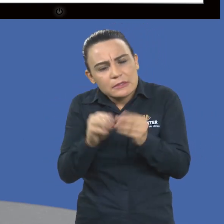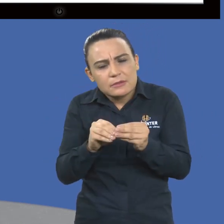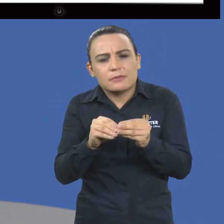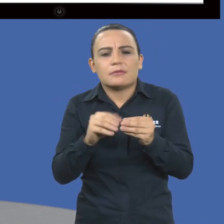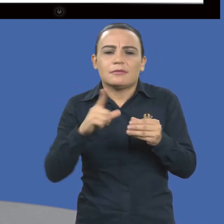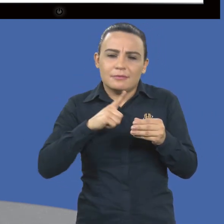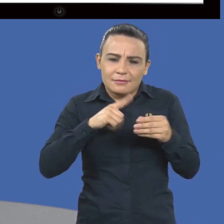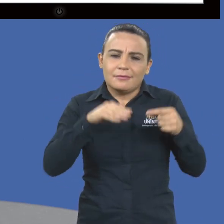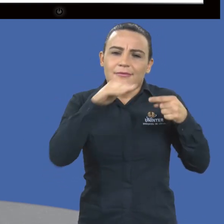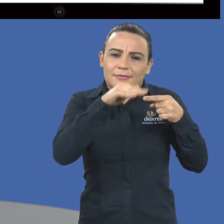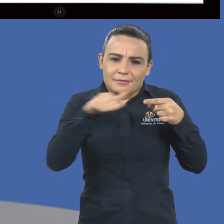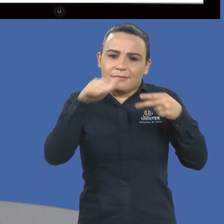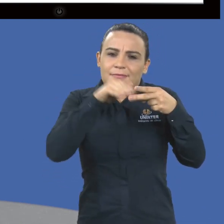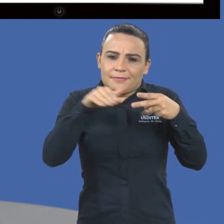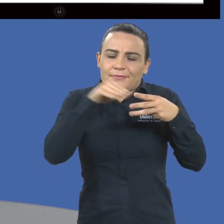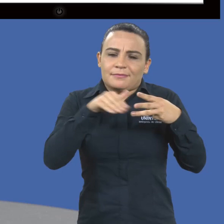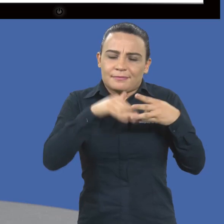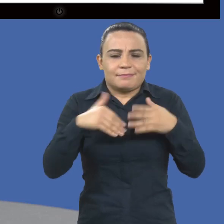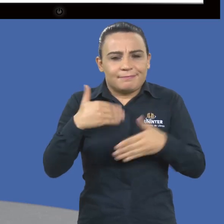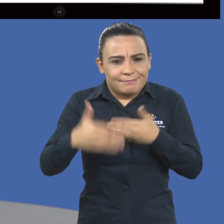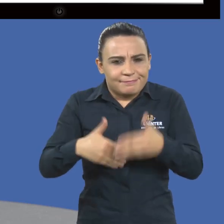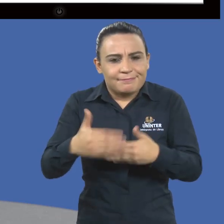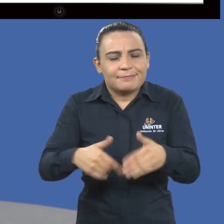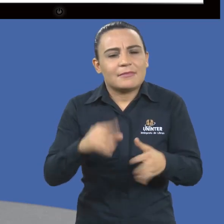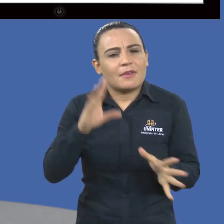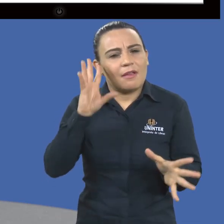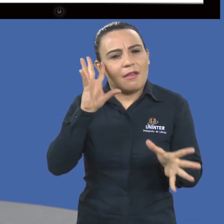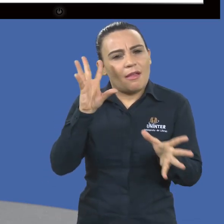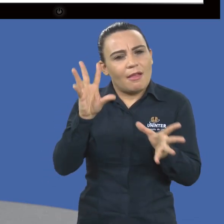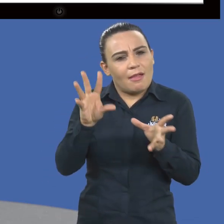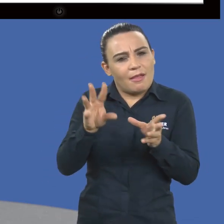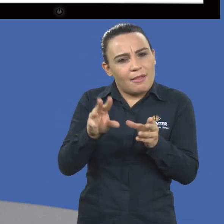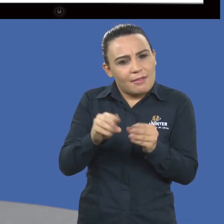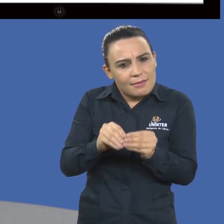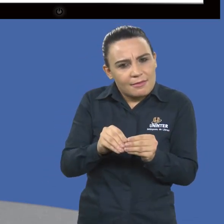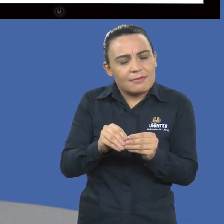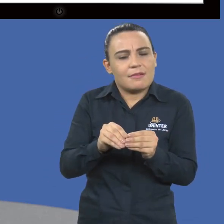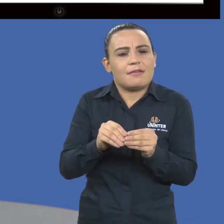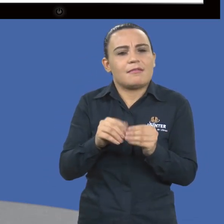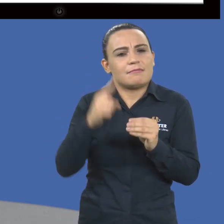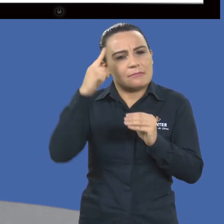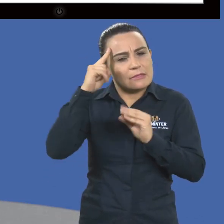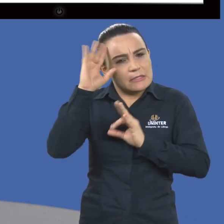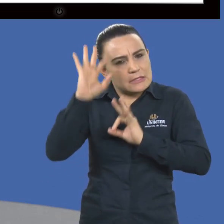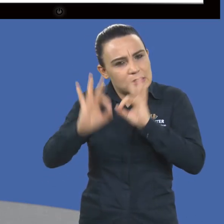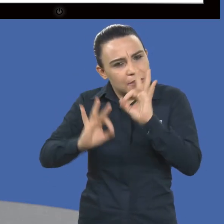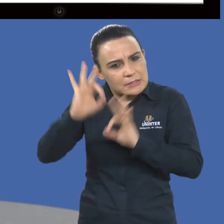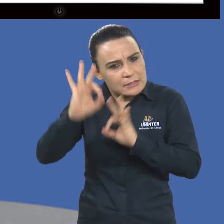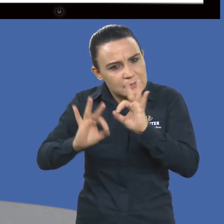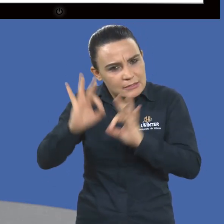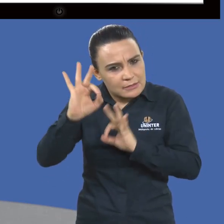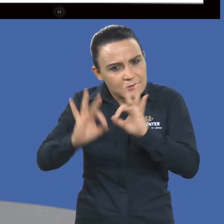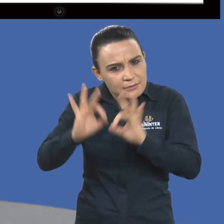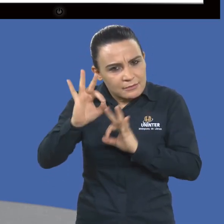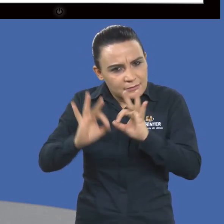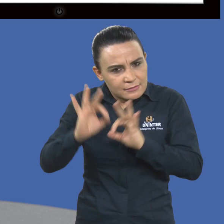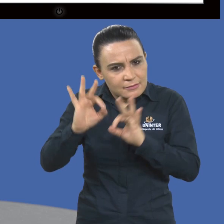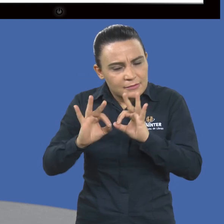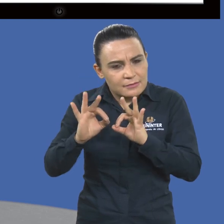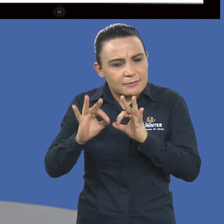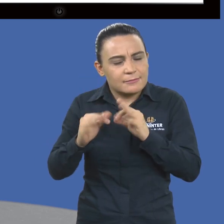equilíbrio, né, começa a entender algumas coisas e a